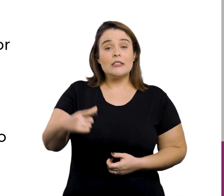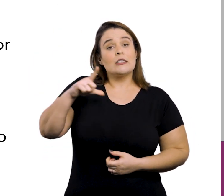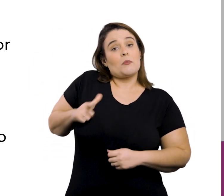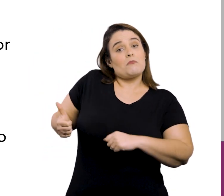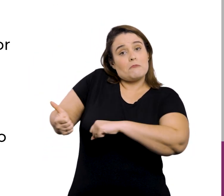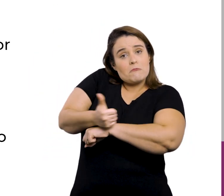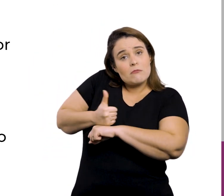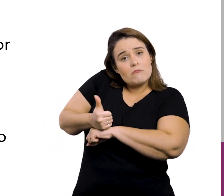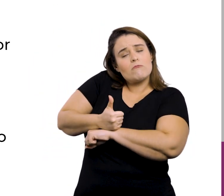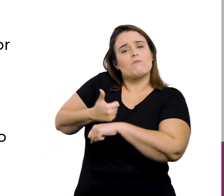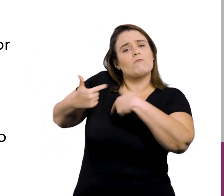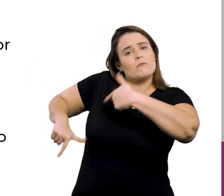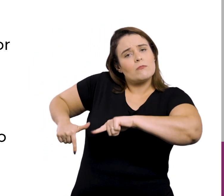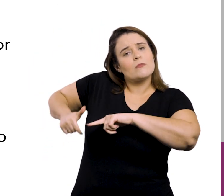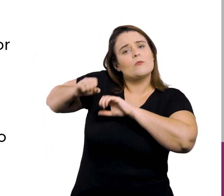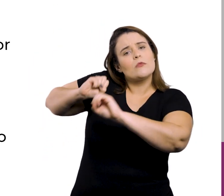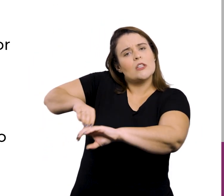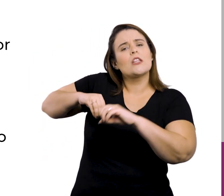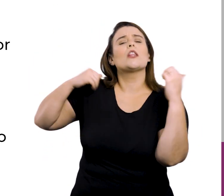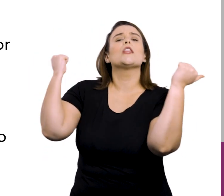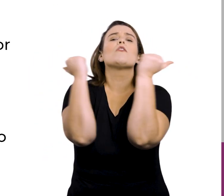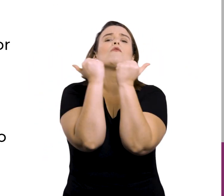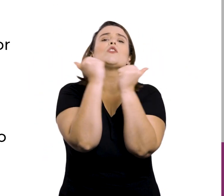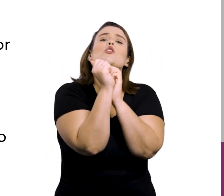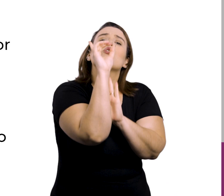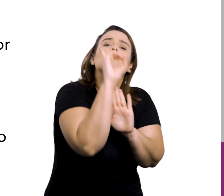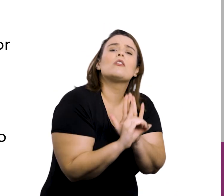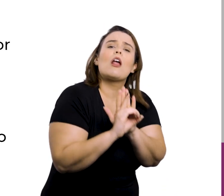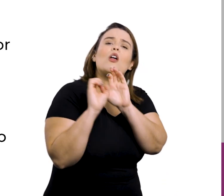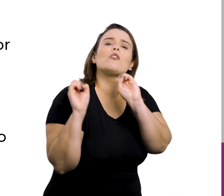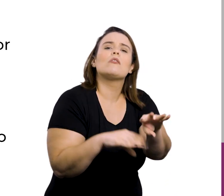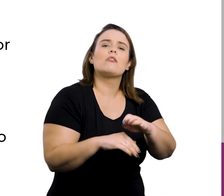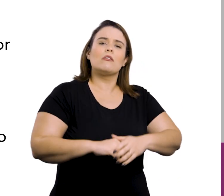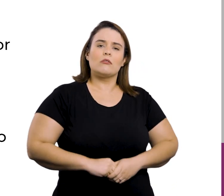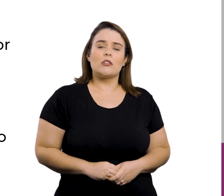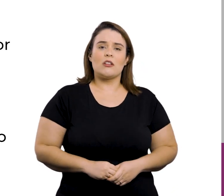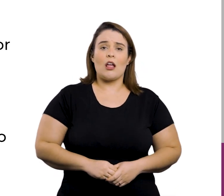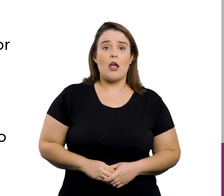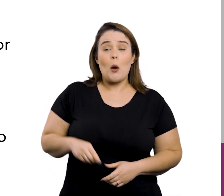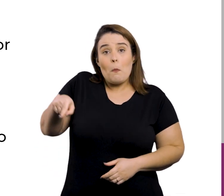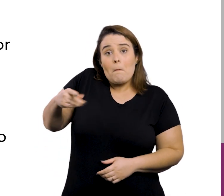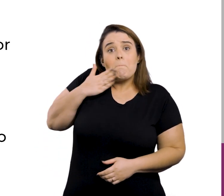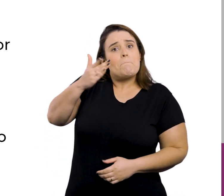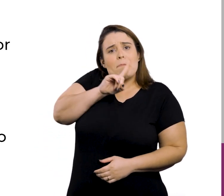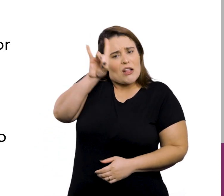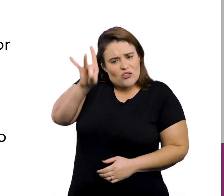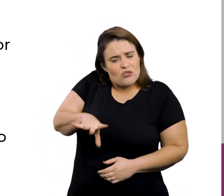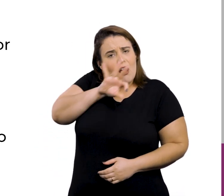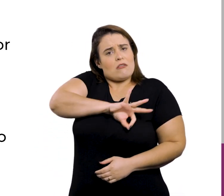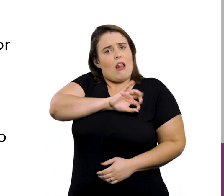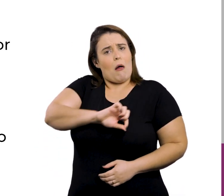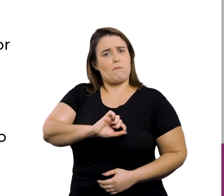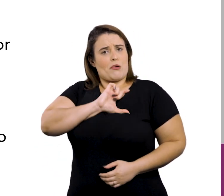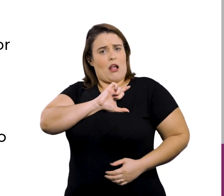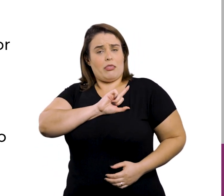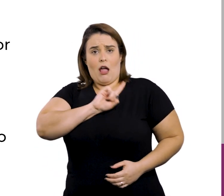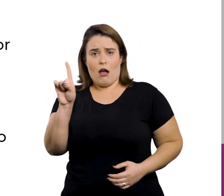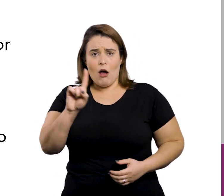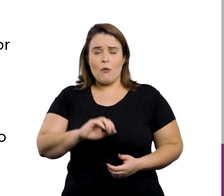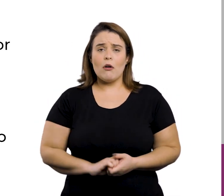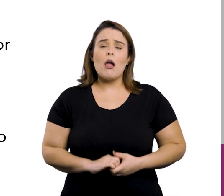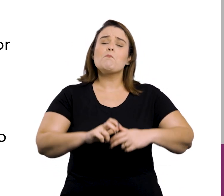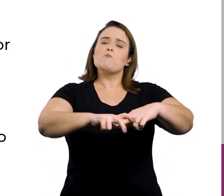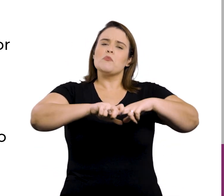para as suas crianças. Tem profissionais da educação defendendo o direito à educação para além das